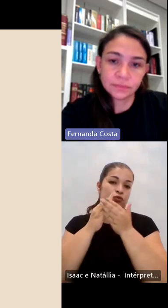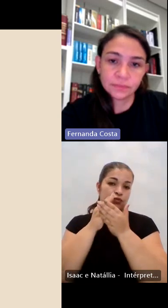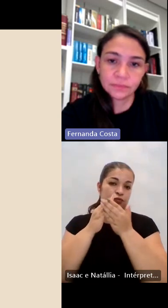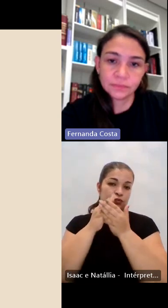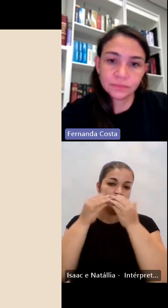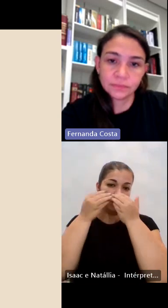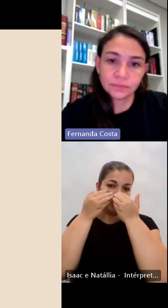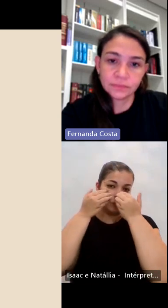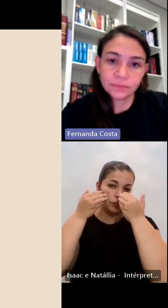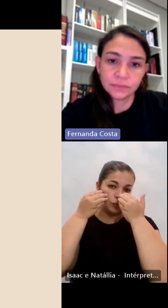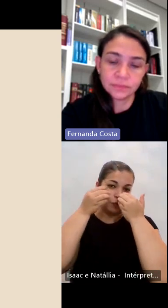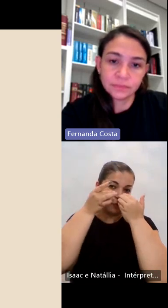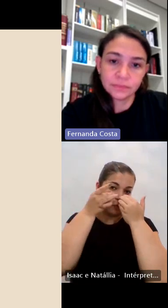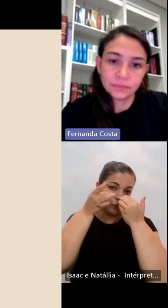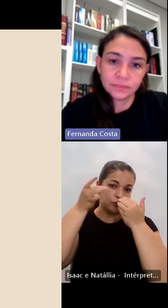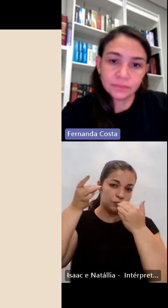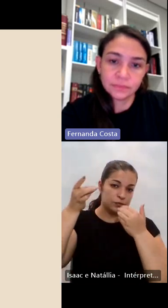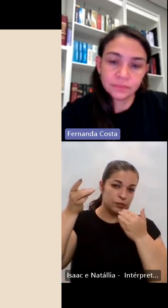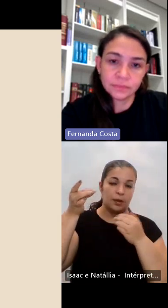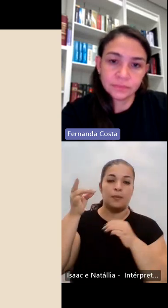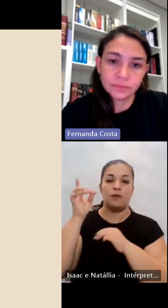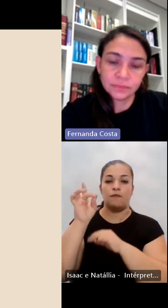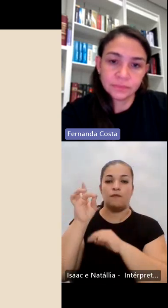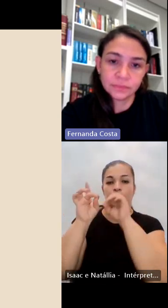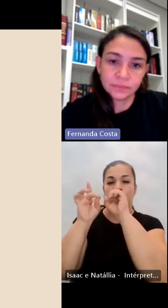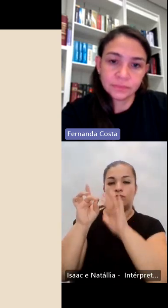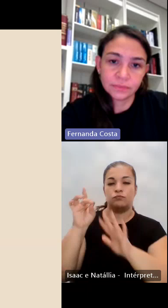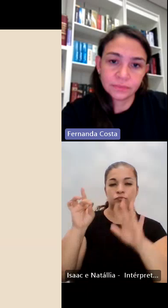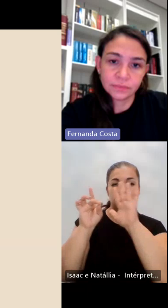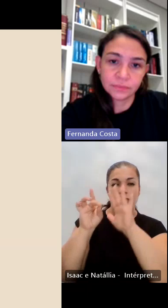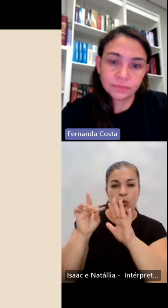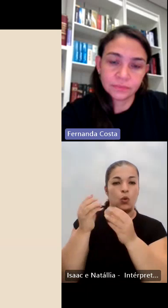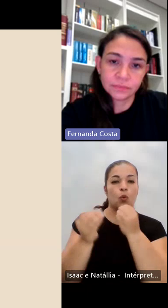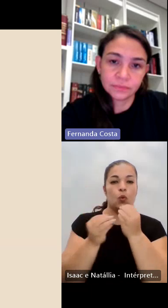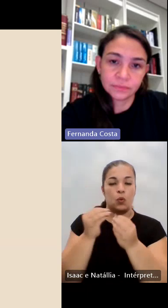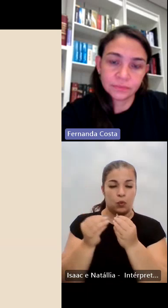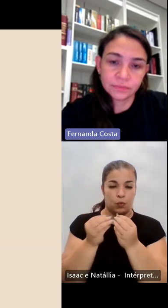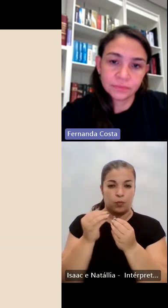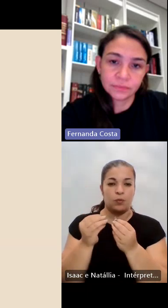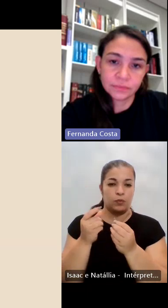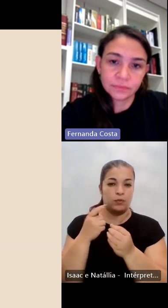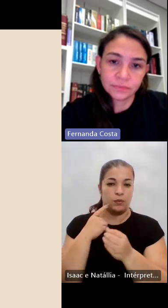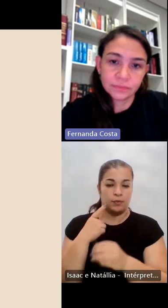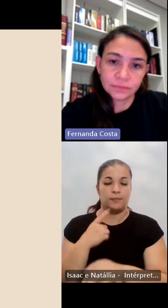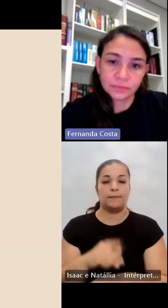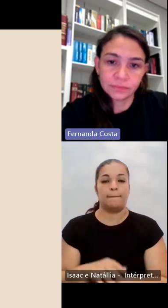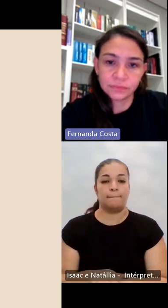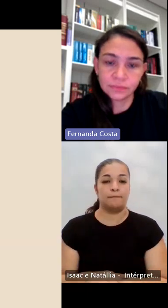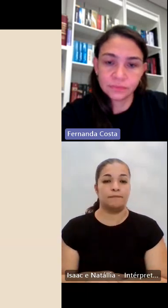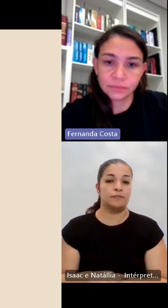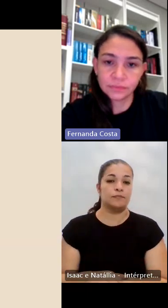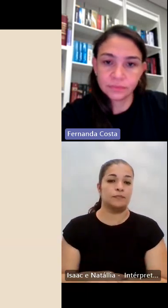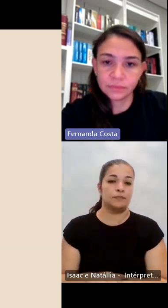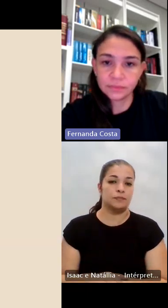tirar aqui o tímpano para a gente ver todas as estruturas que a gente tem aqui nessa partezinha aqui da orelha média. Então o tímpano, tirando ele